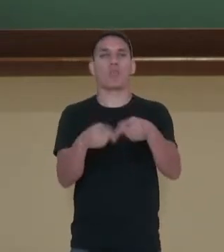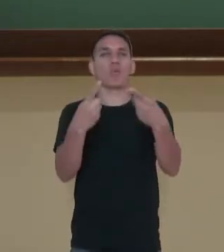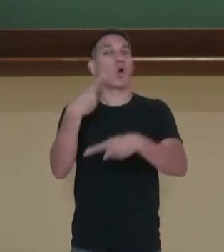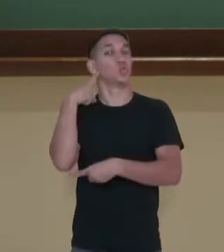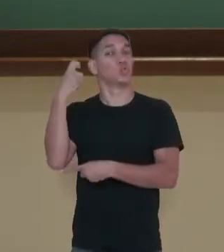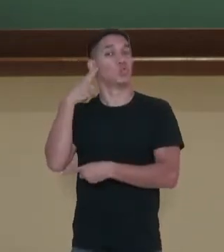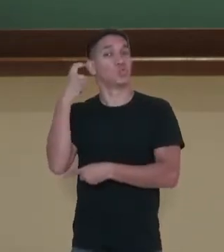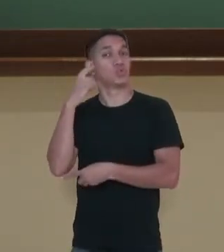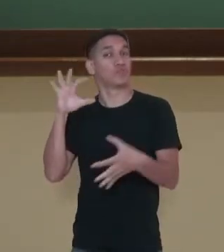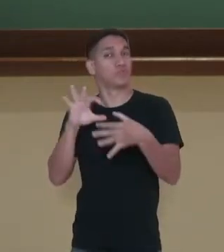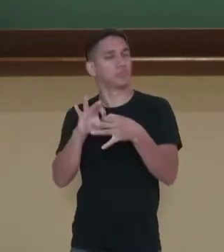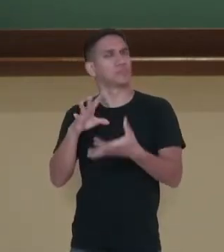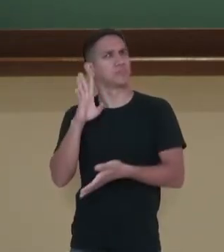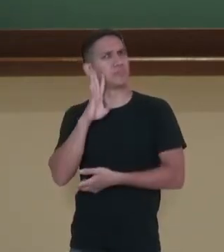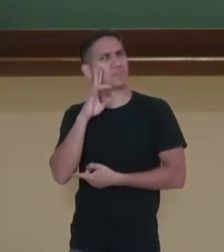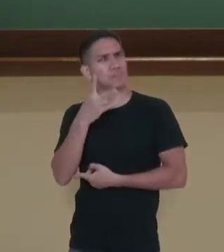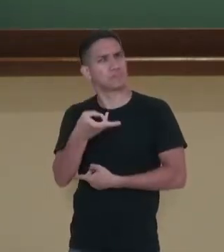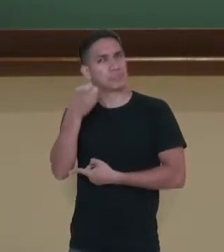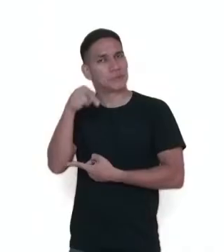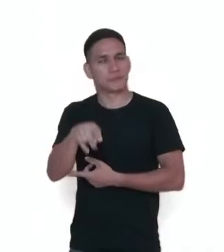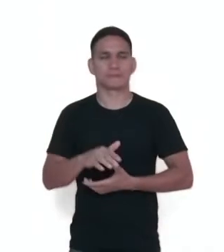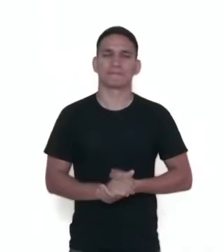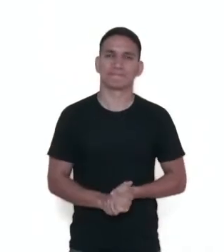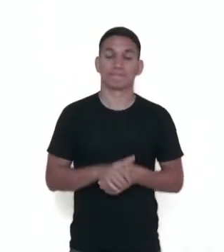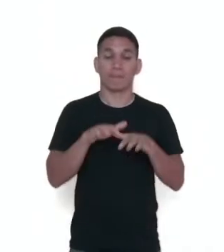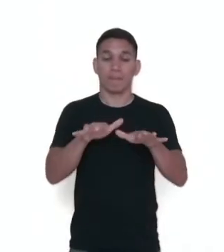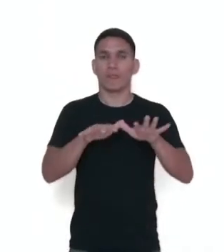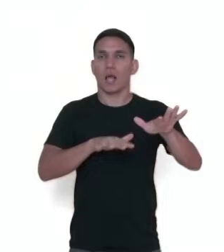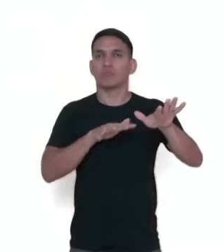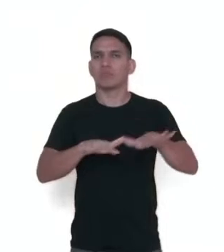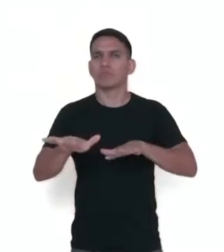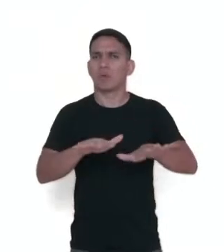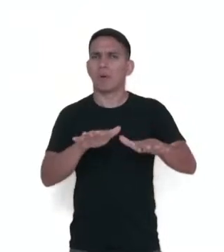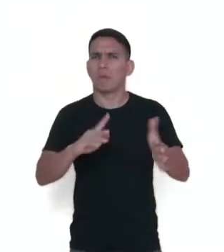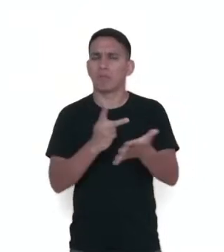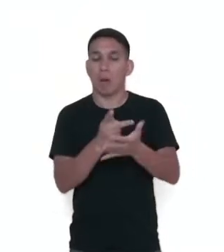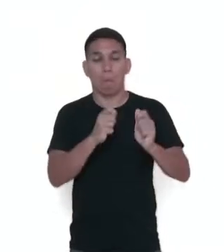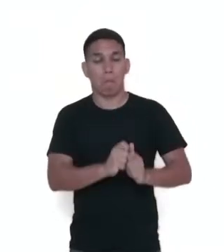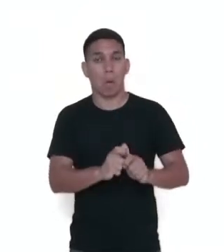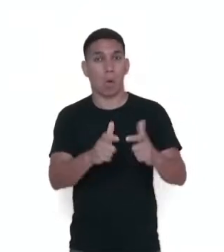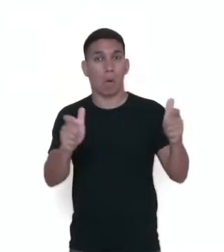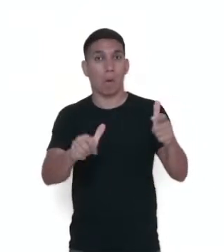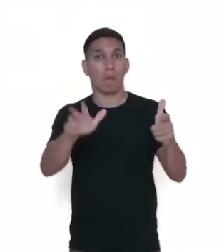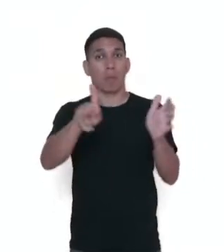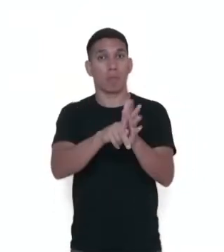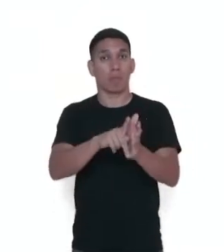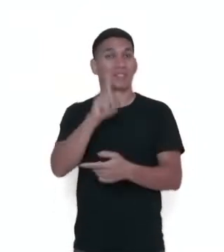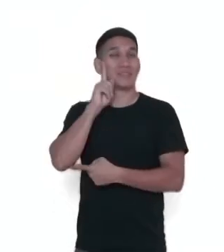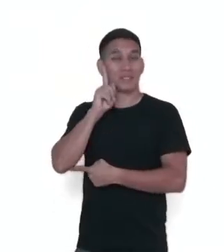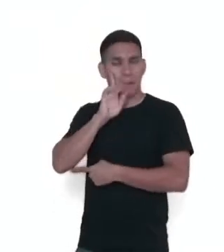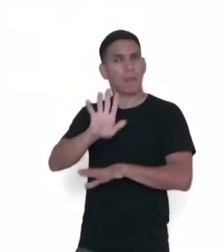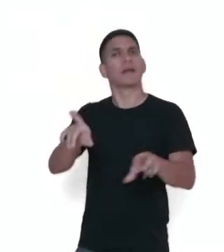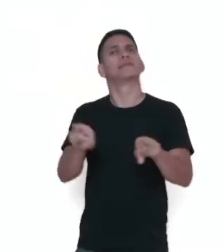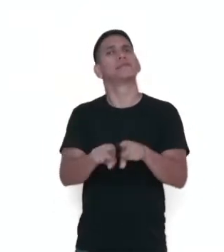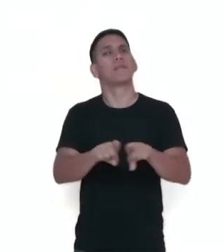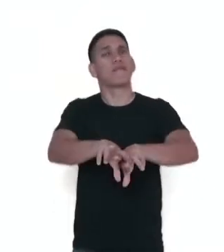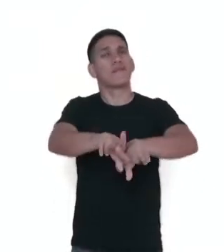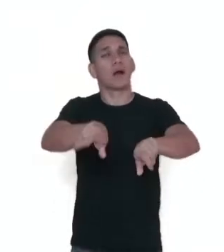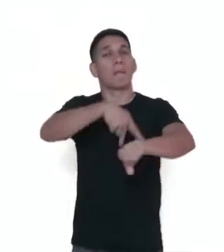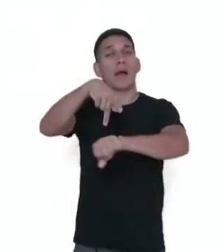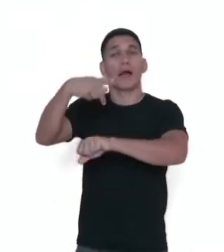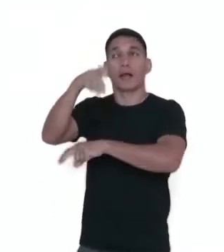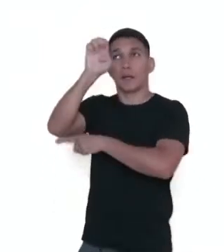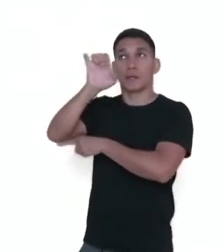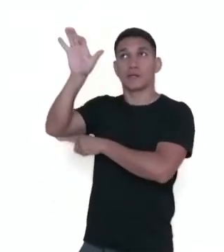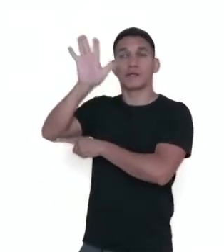sonoridades. Olha só que legal! Esse movimento ocorreu tanto nos Estados Unidos como em diversos países da Europa,